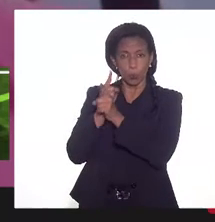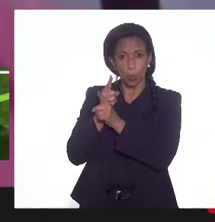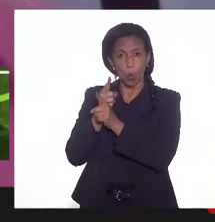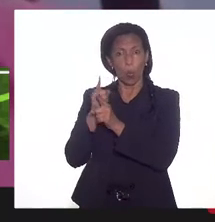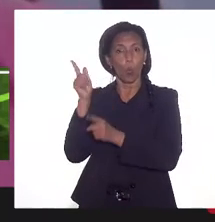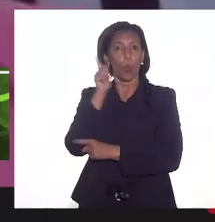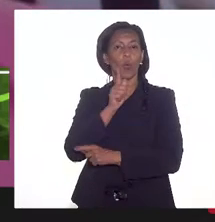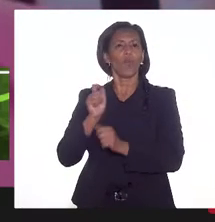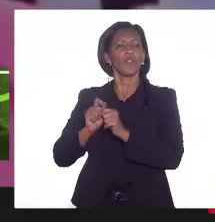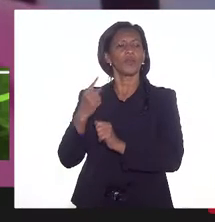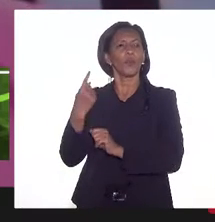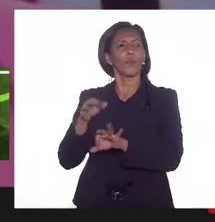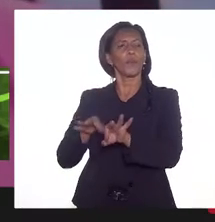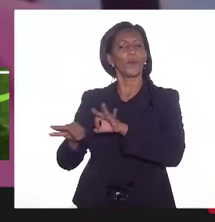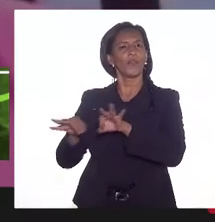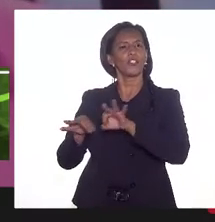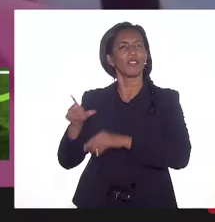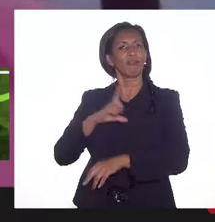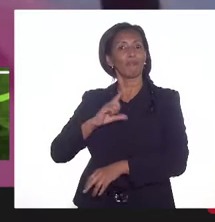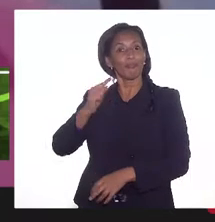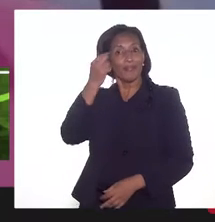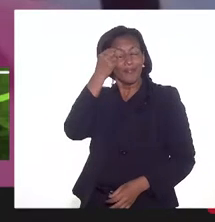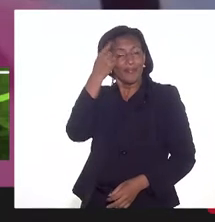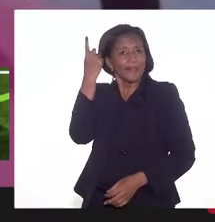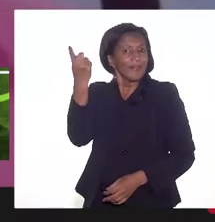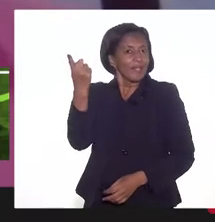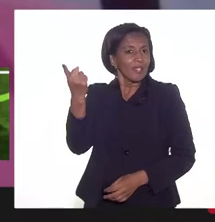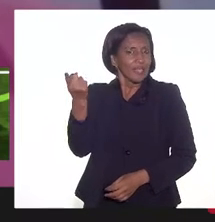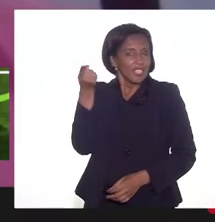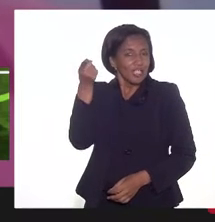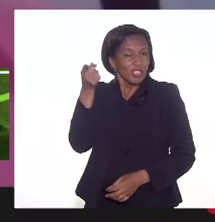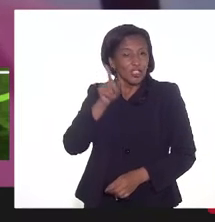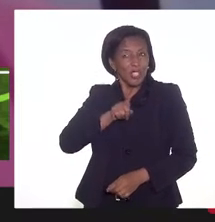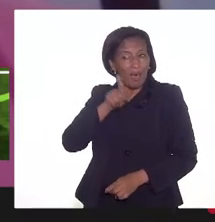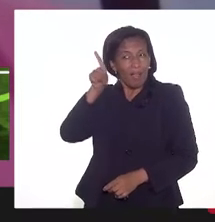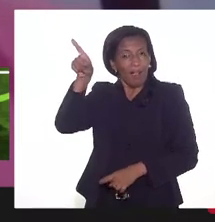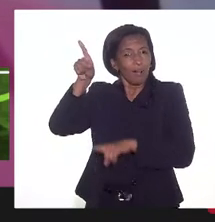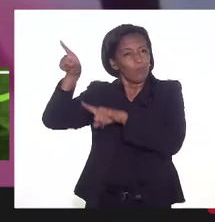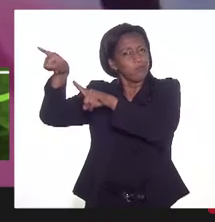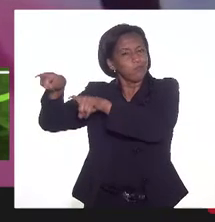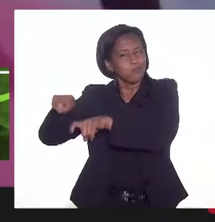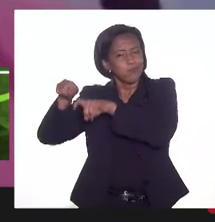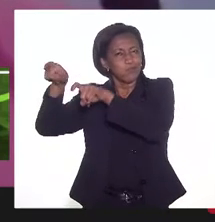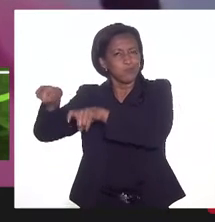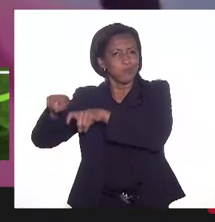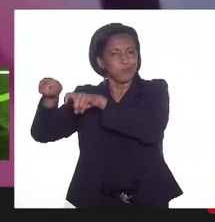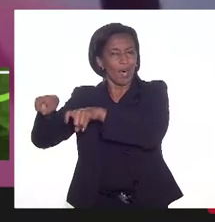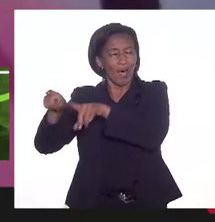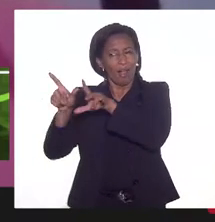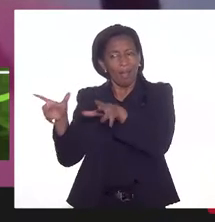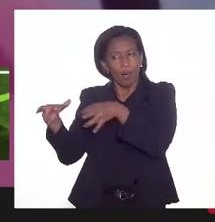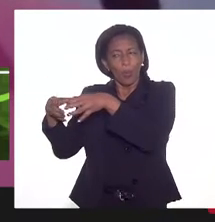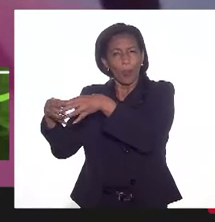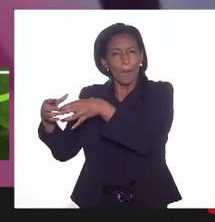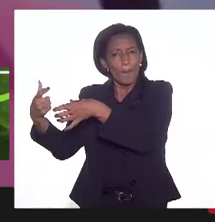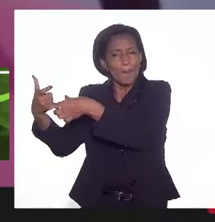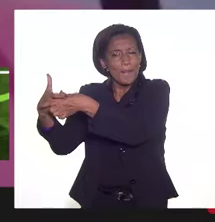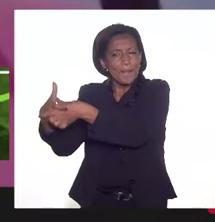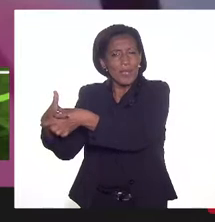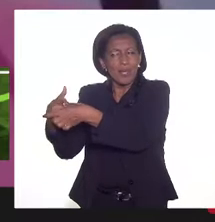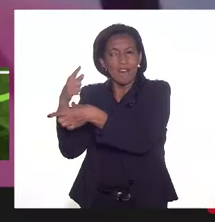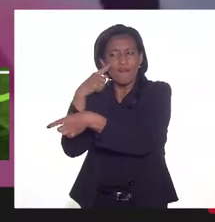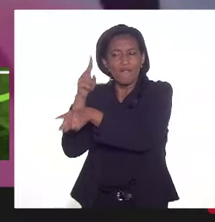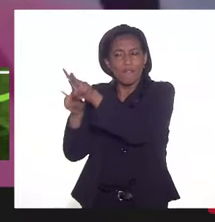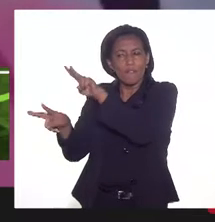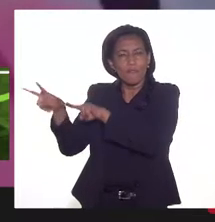projeto ter uma ideia da gente ir para o interior com um pequeno staff para poder tentar